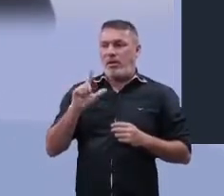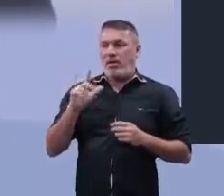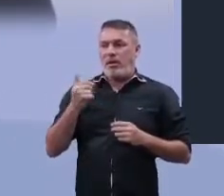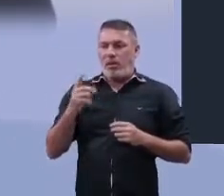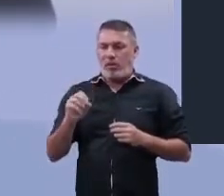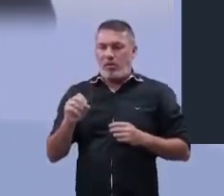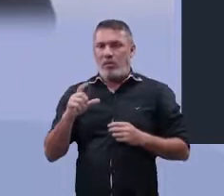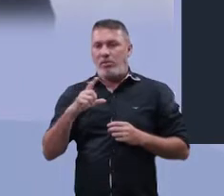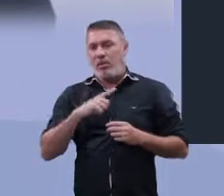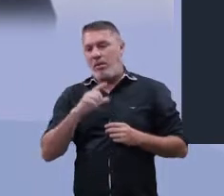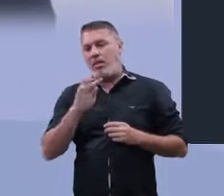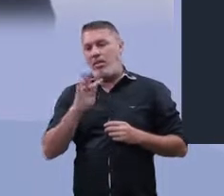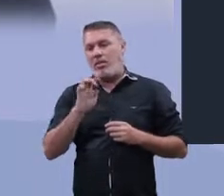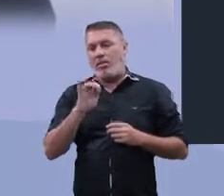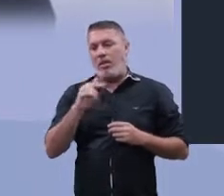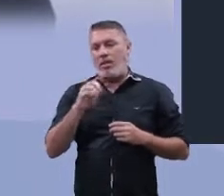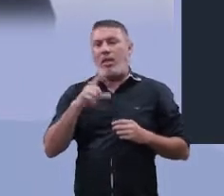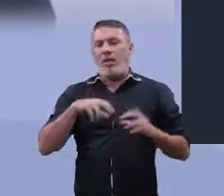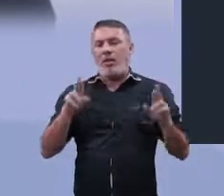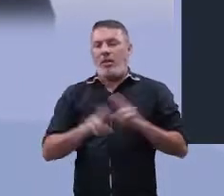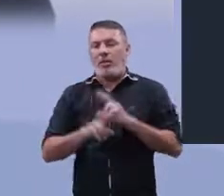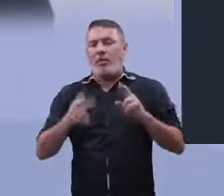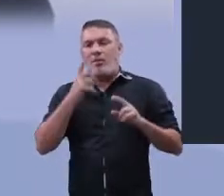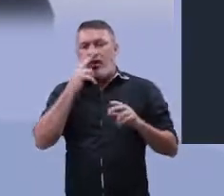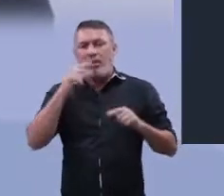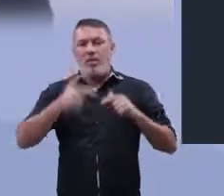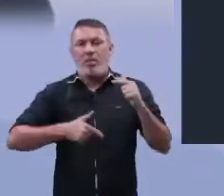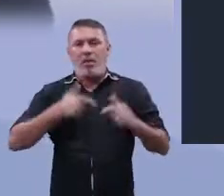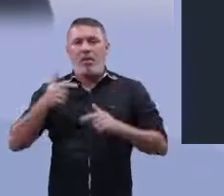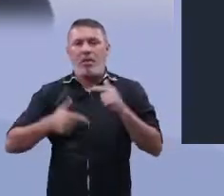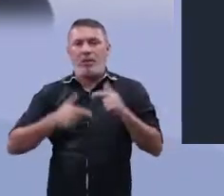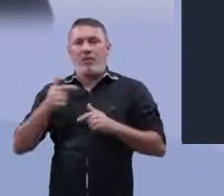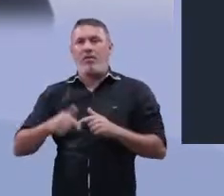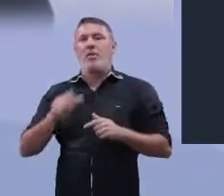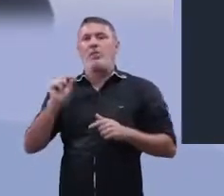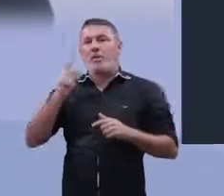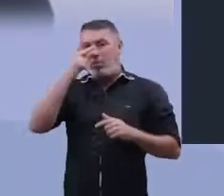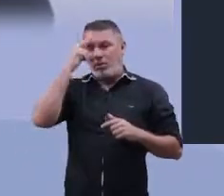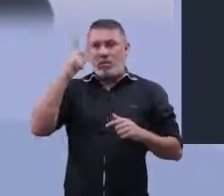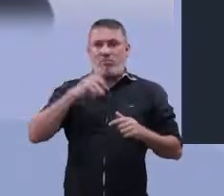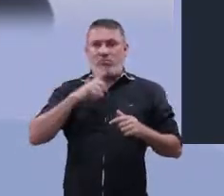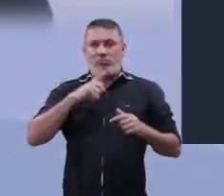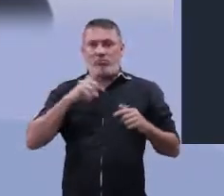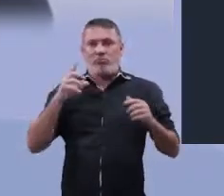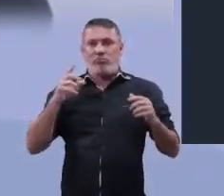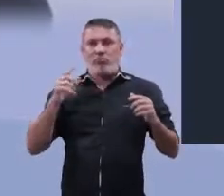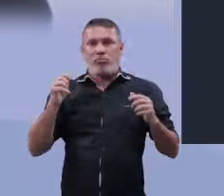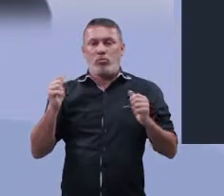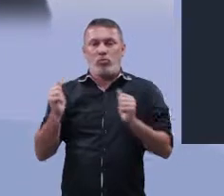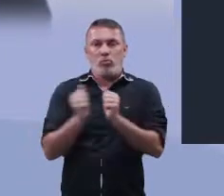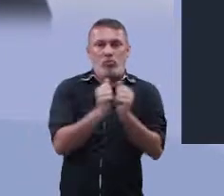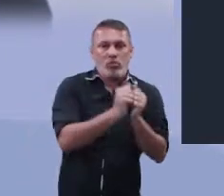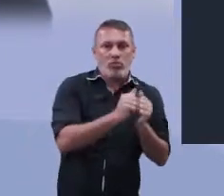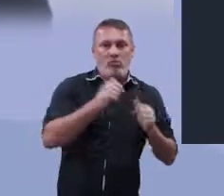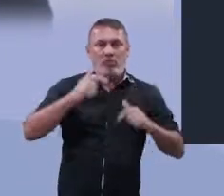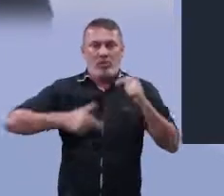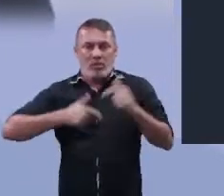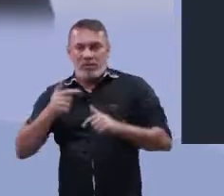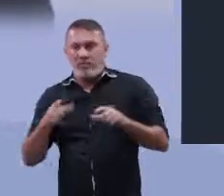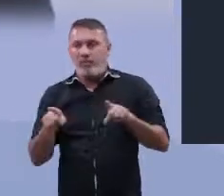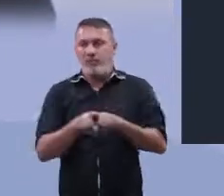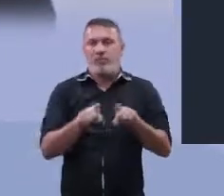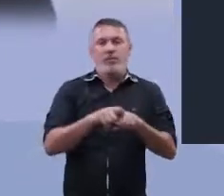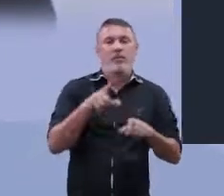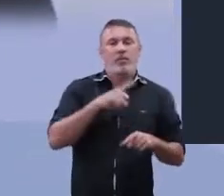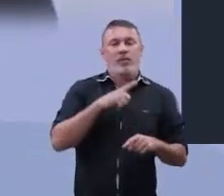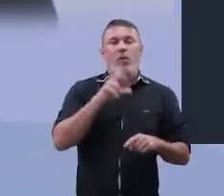fazendo telhados, fazendo aí uma relação com o trabalho, né? Que essas pessoas são trabalhadoras e pessoas que